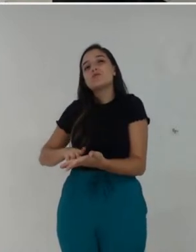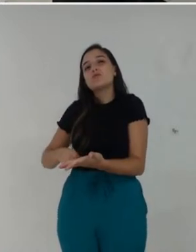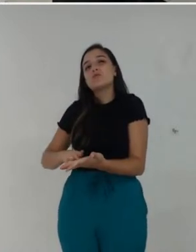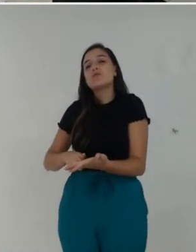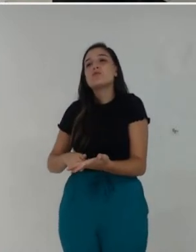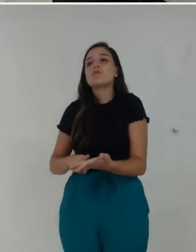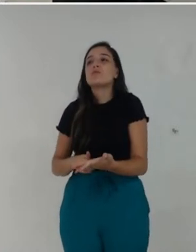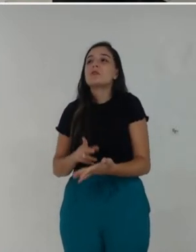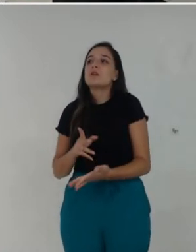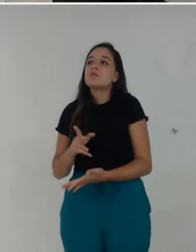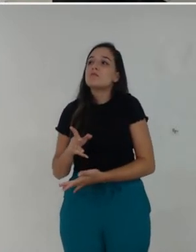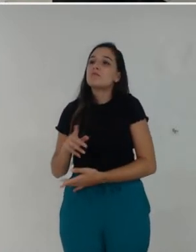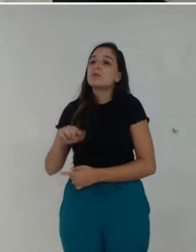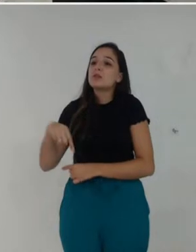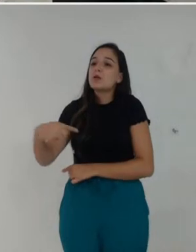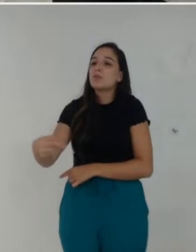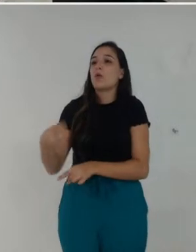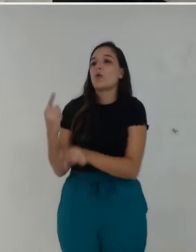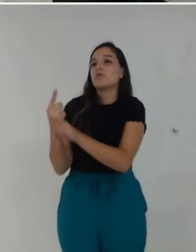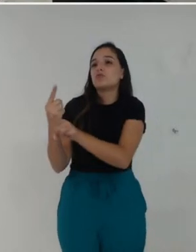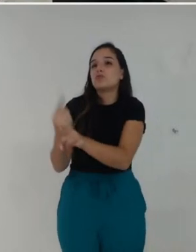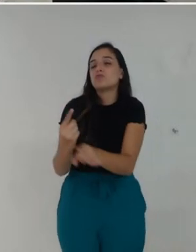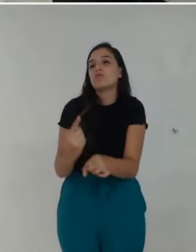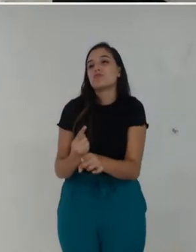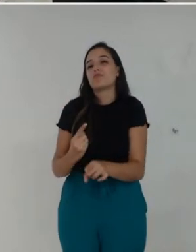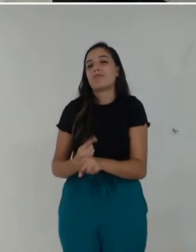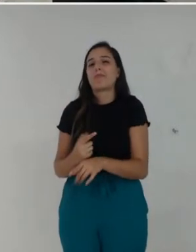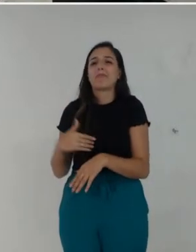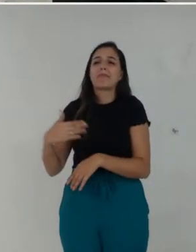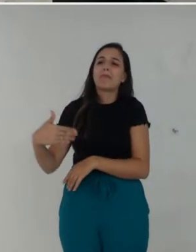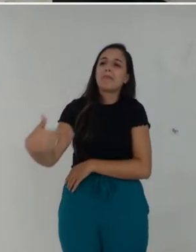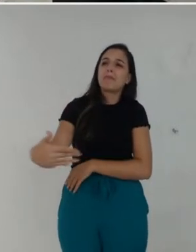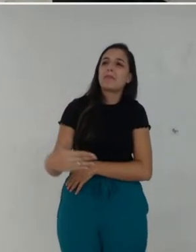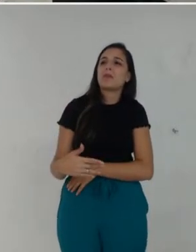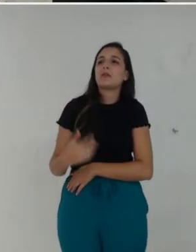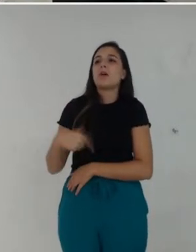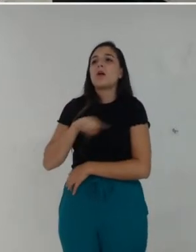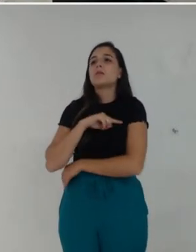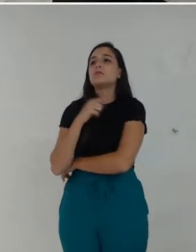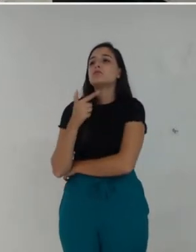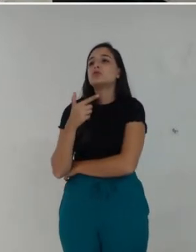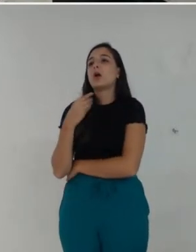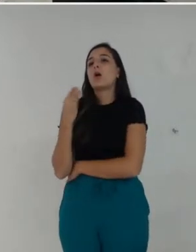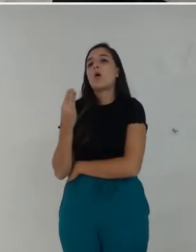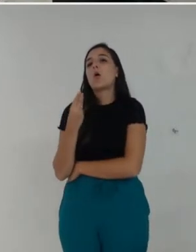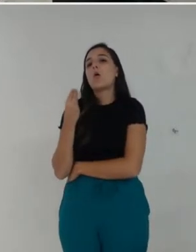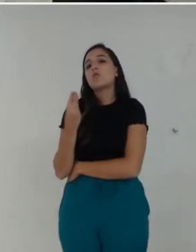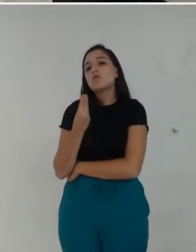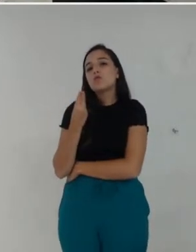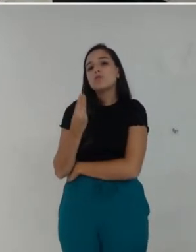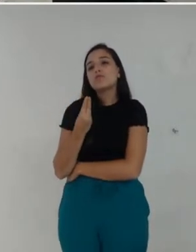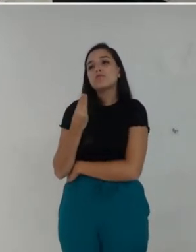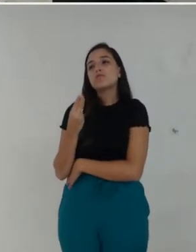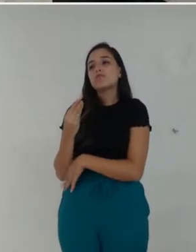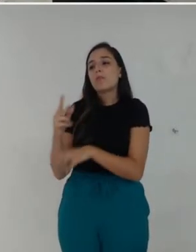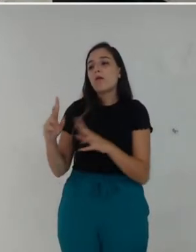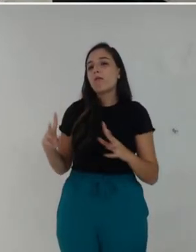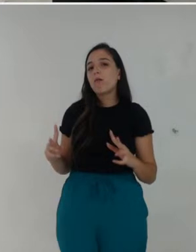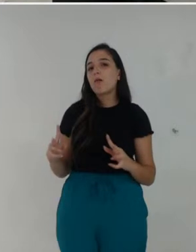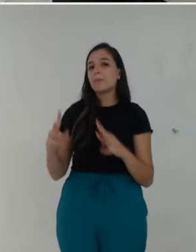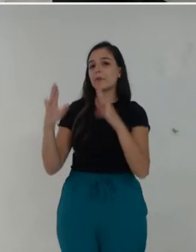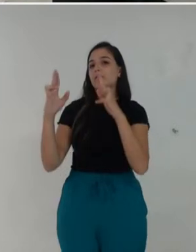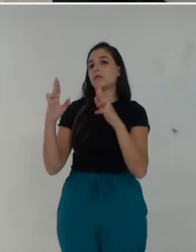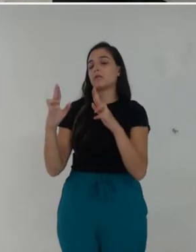sendo descobertos depois, né, a posteriori, né, em muitos casos. Então, não tínhamos como estabelecer um recorte